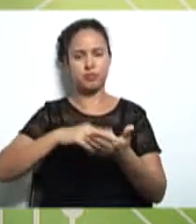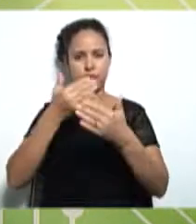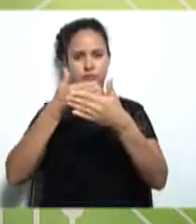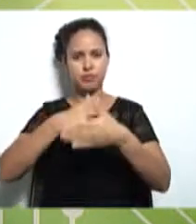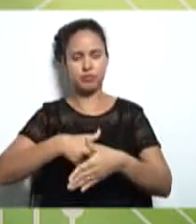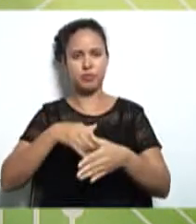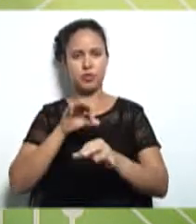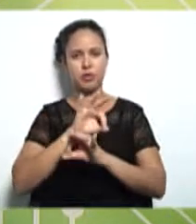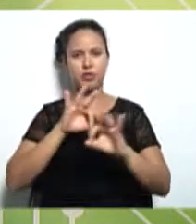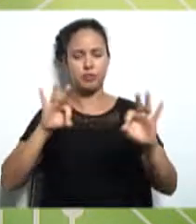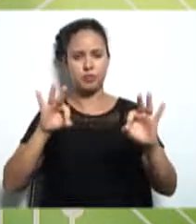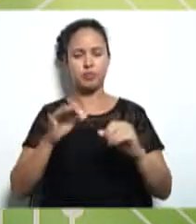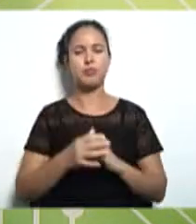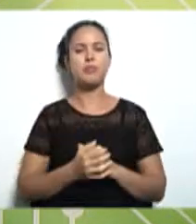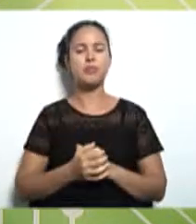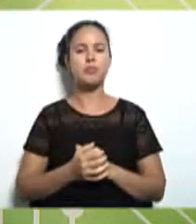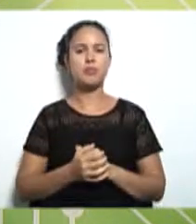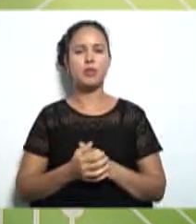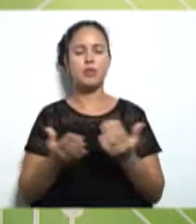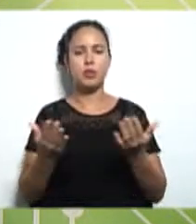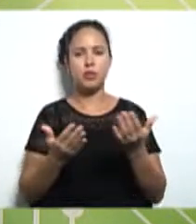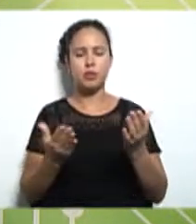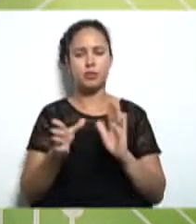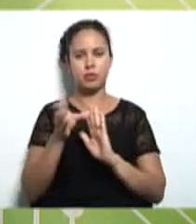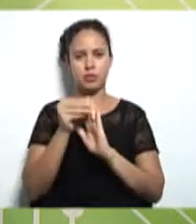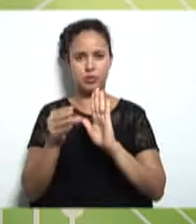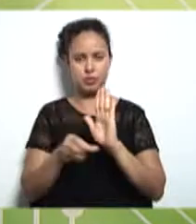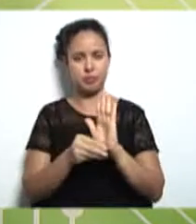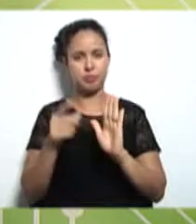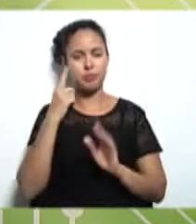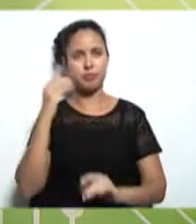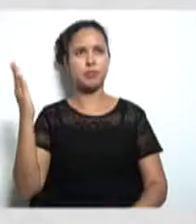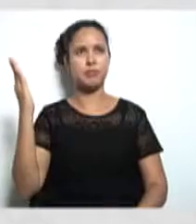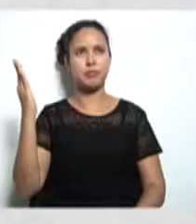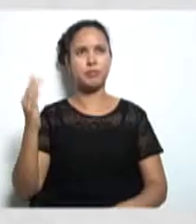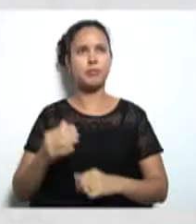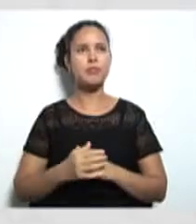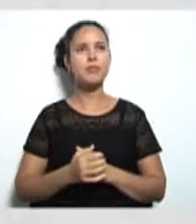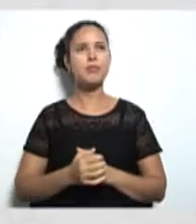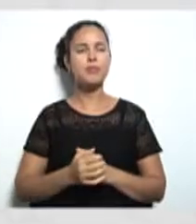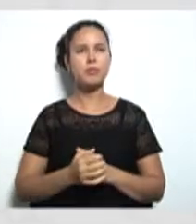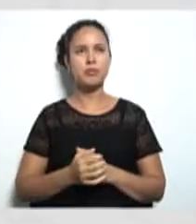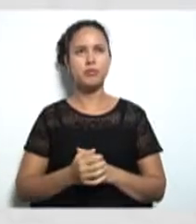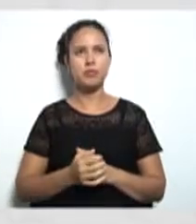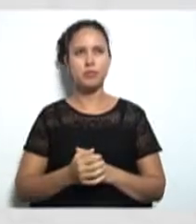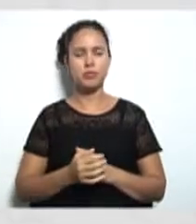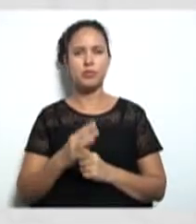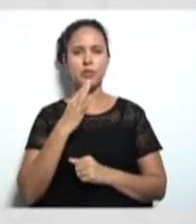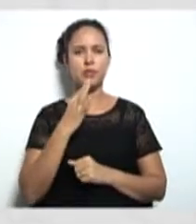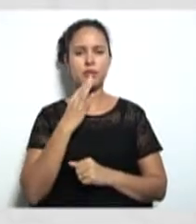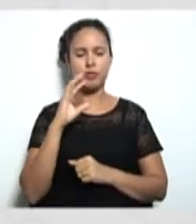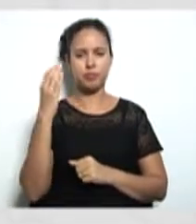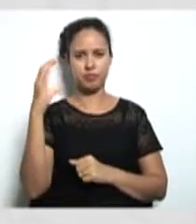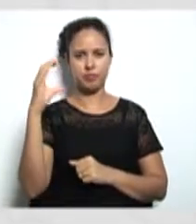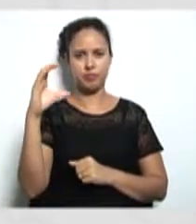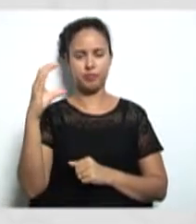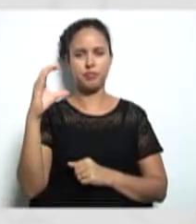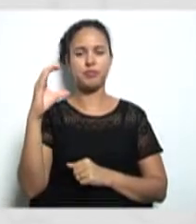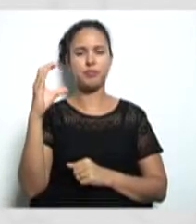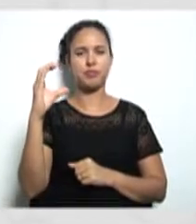avaliação. O nosso conteúdo para essa aula de hoje está aqui para você, olha só. Nós temos aqui conhecimento